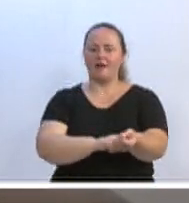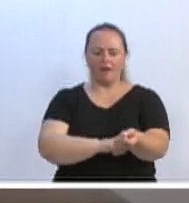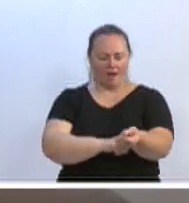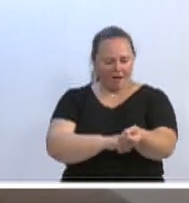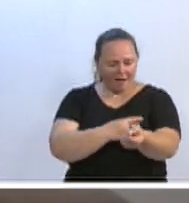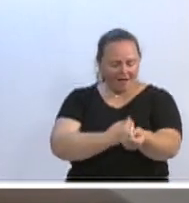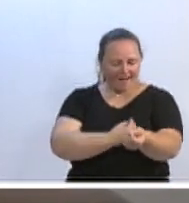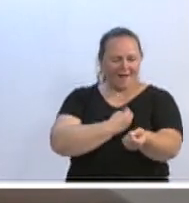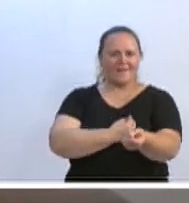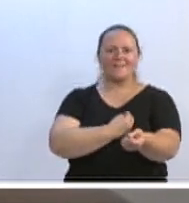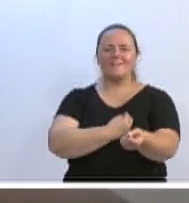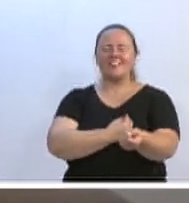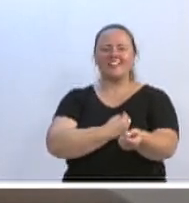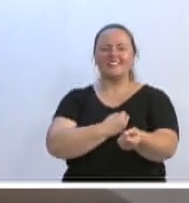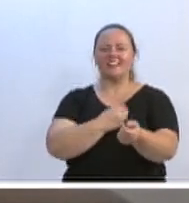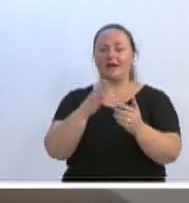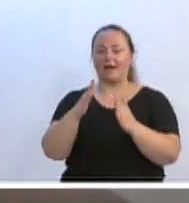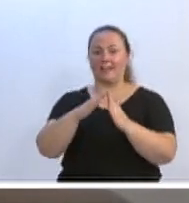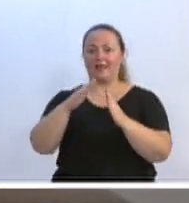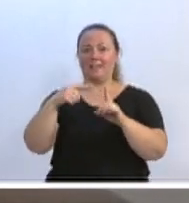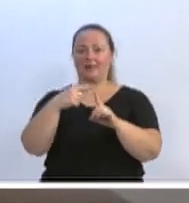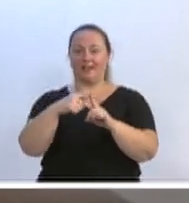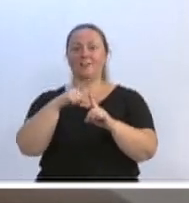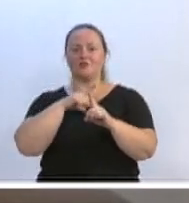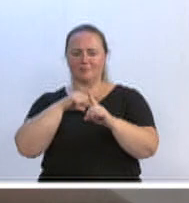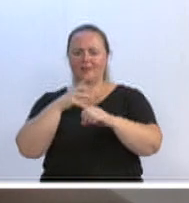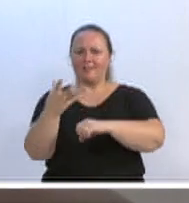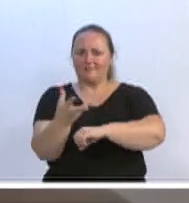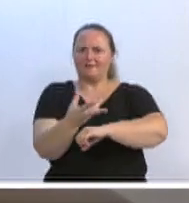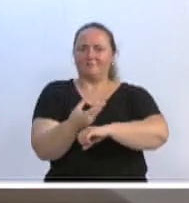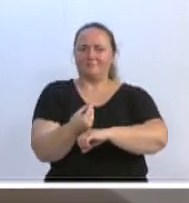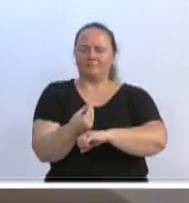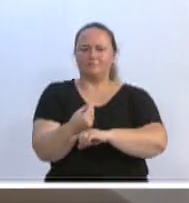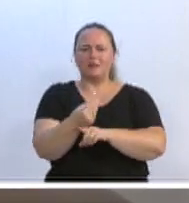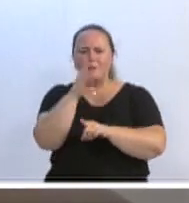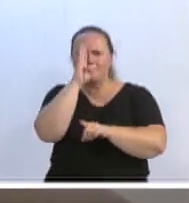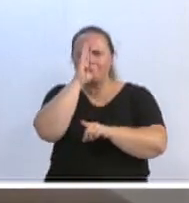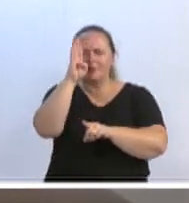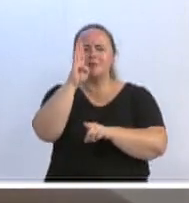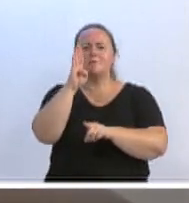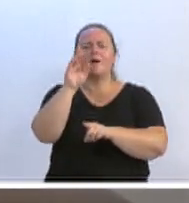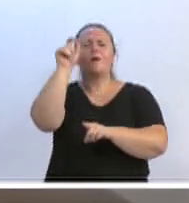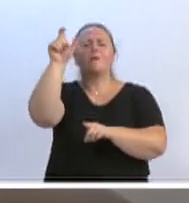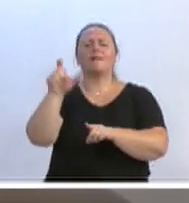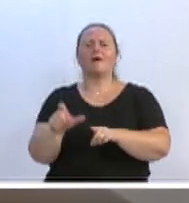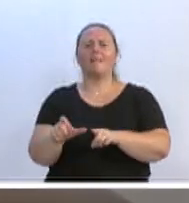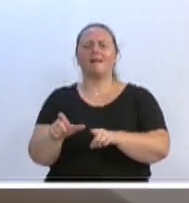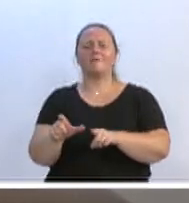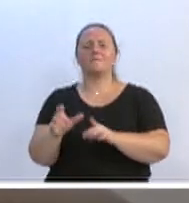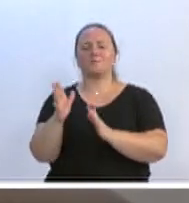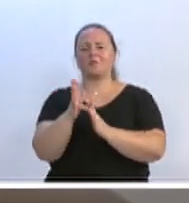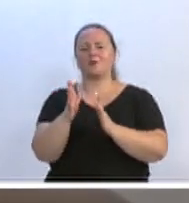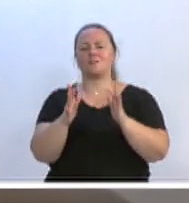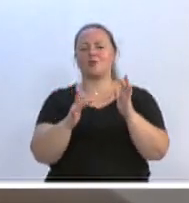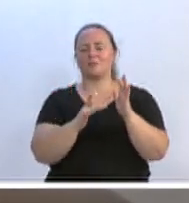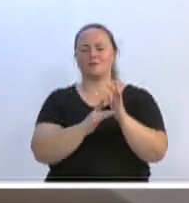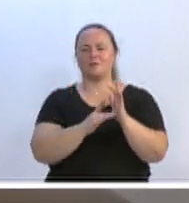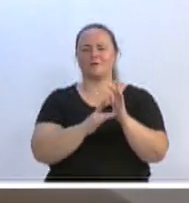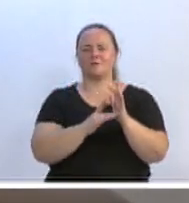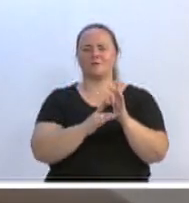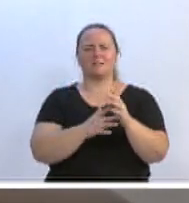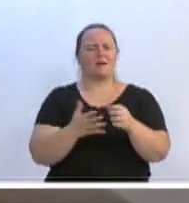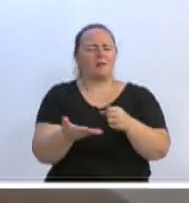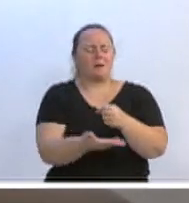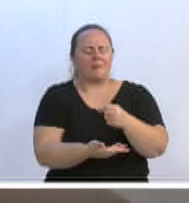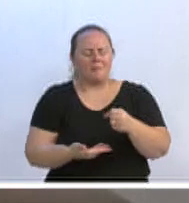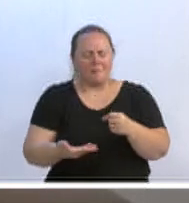de Cristo, Jesus é o cabeça desse corpo, e há um elemento fundamental que dá vida a esse corpo, que é o sangue. É? É o